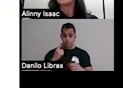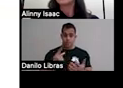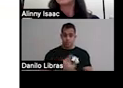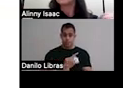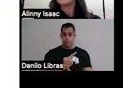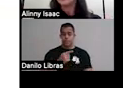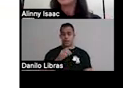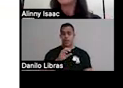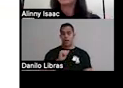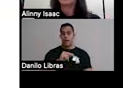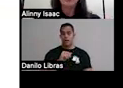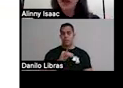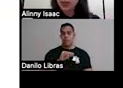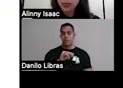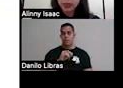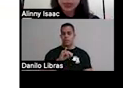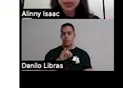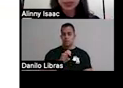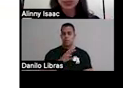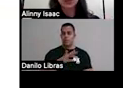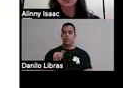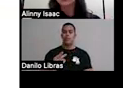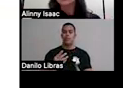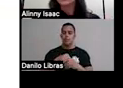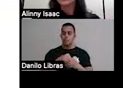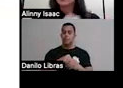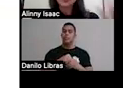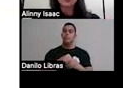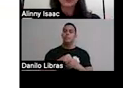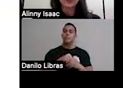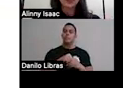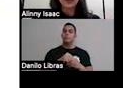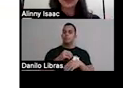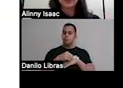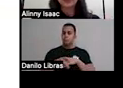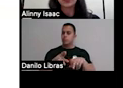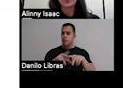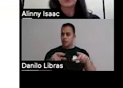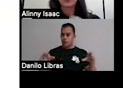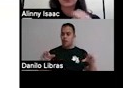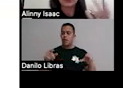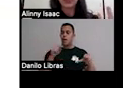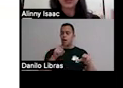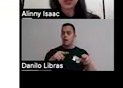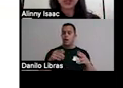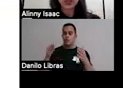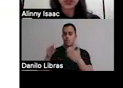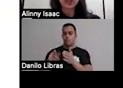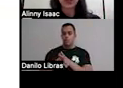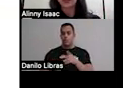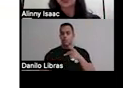receptor canabinoide, ela vai atuar em várias vias de sinalização. Esse receptor canabinoide é um receptor acoplado à proteína